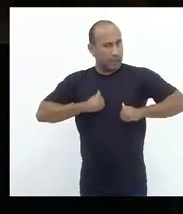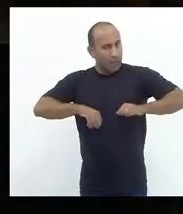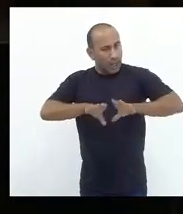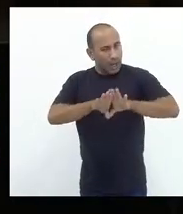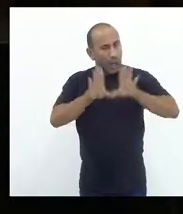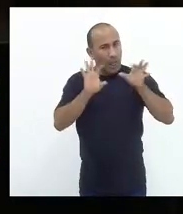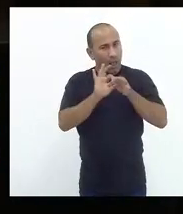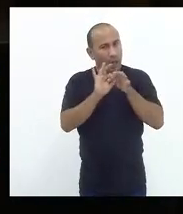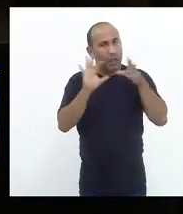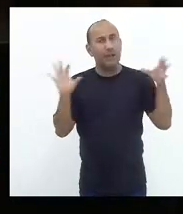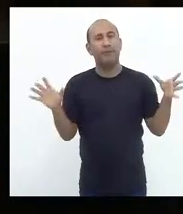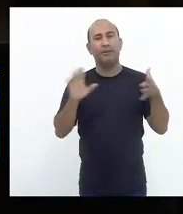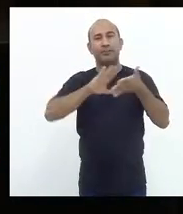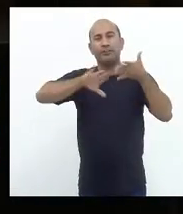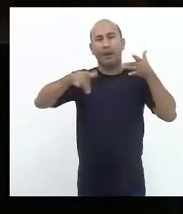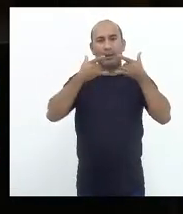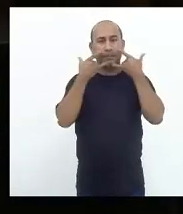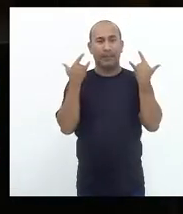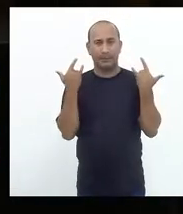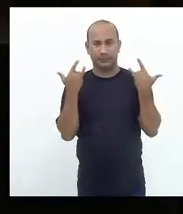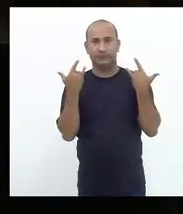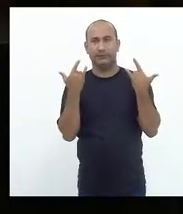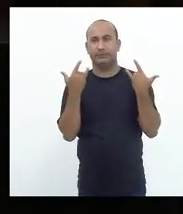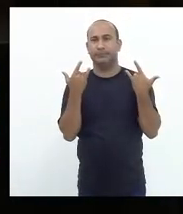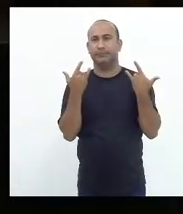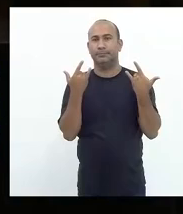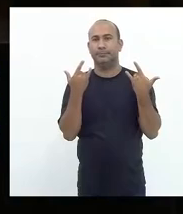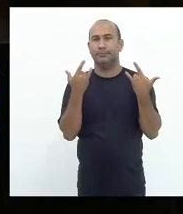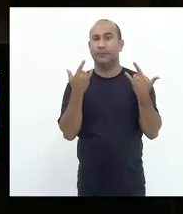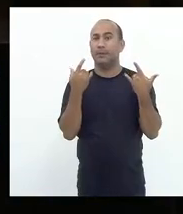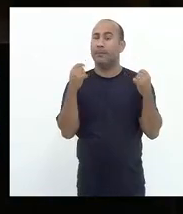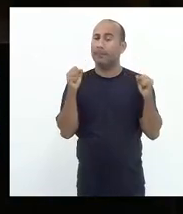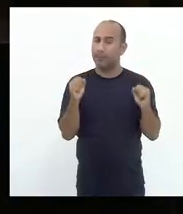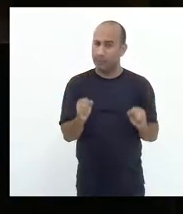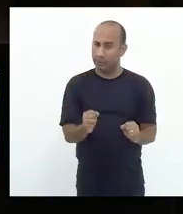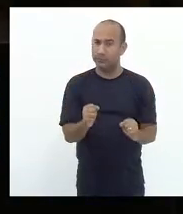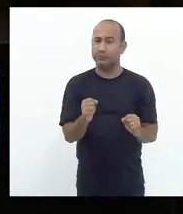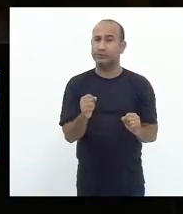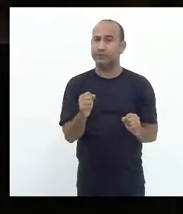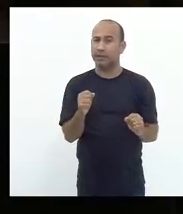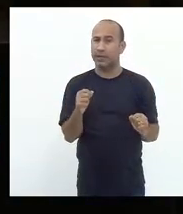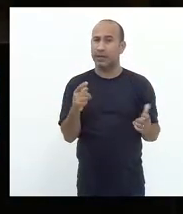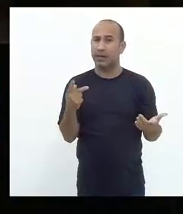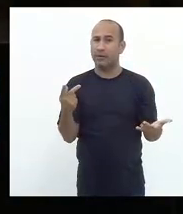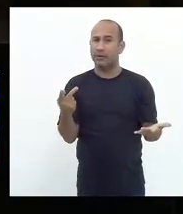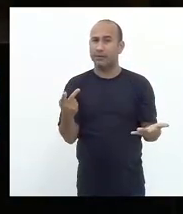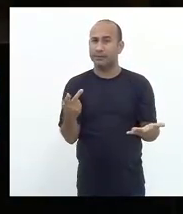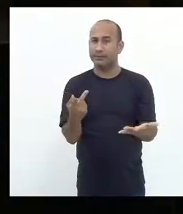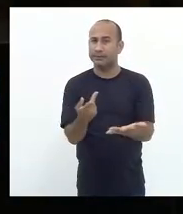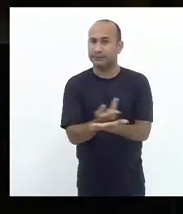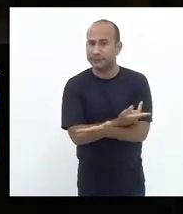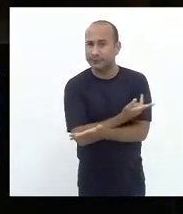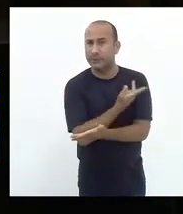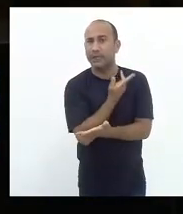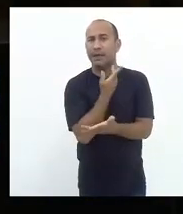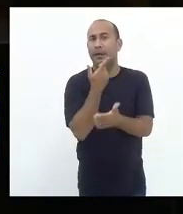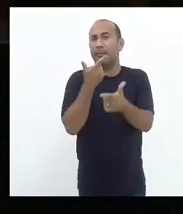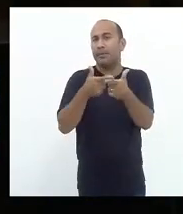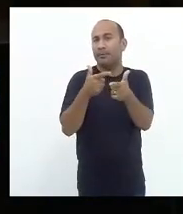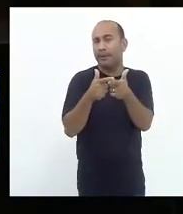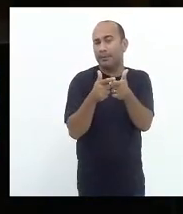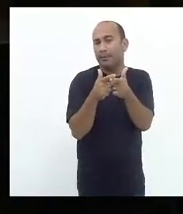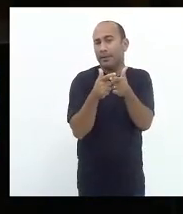abertura total e de retirada das máscaras, podendo aí inviabilizar aquilo que se